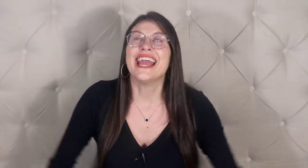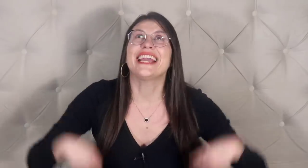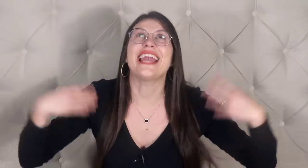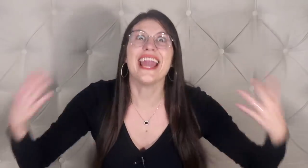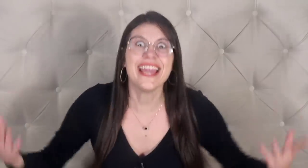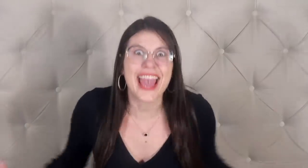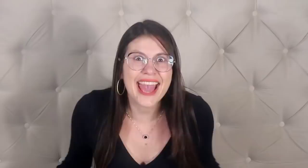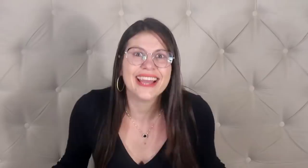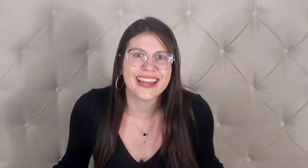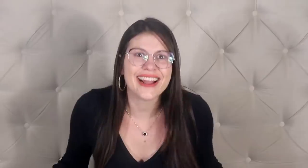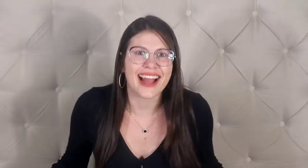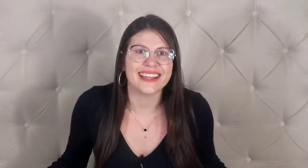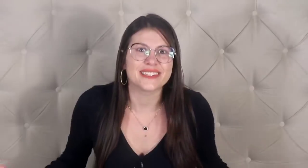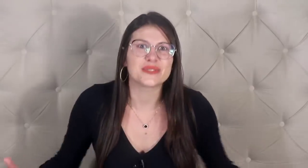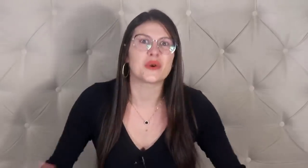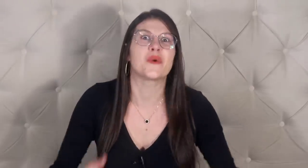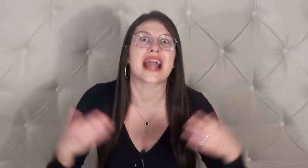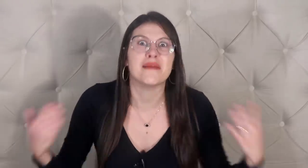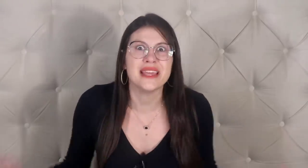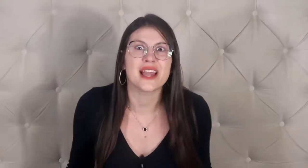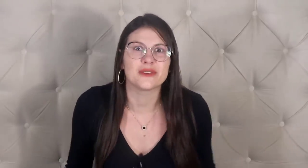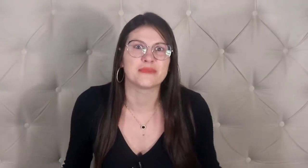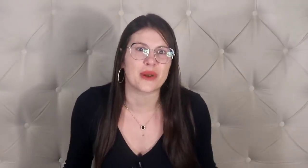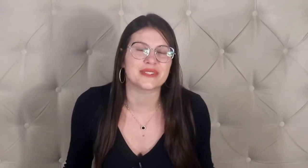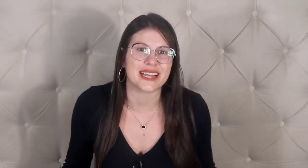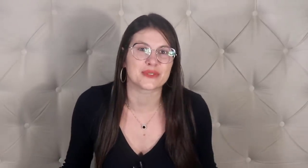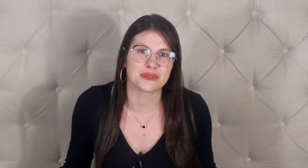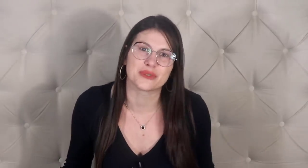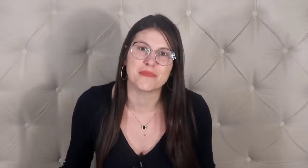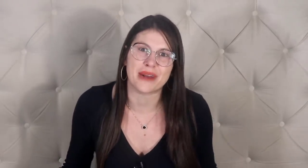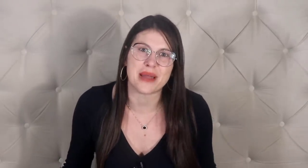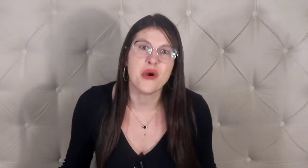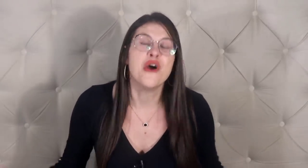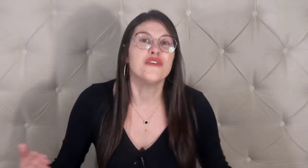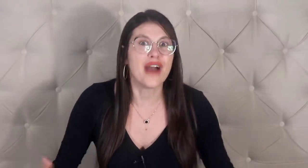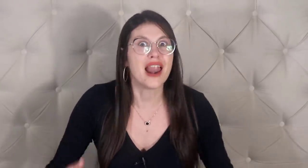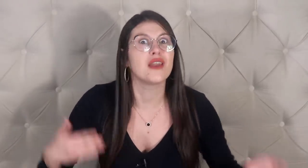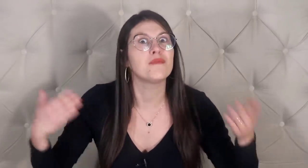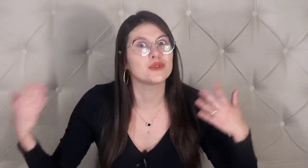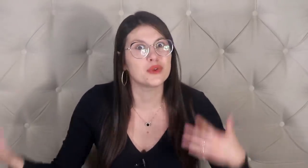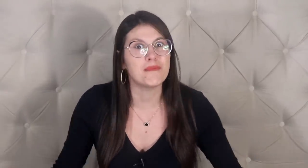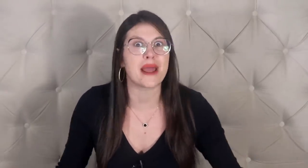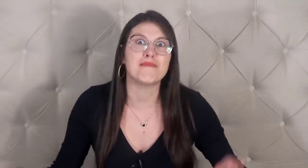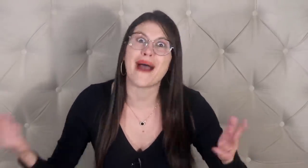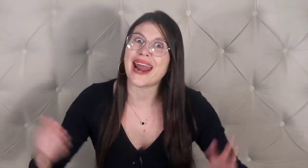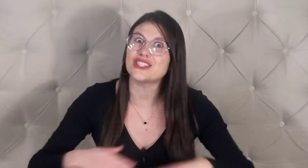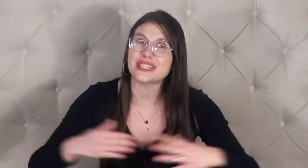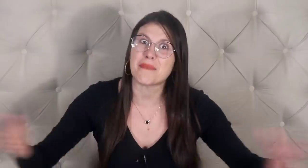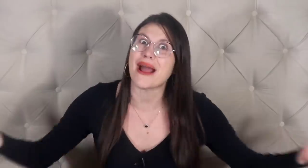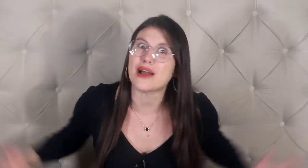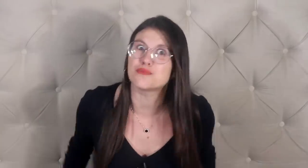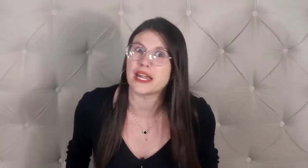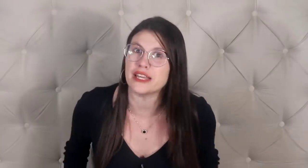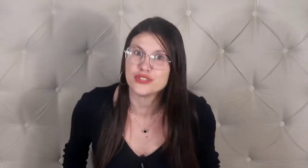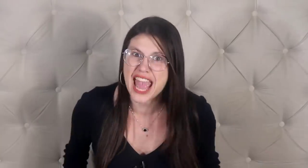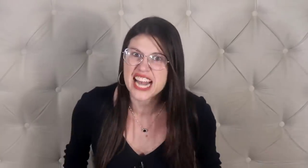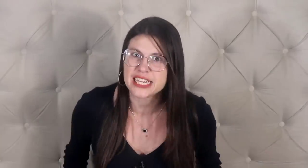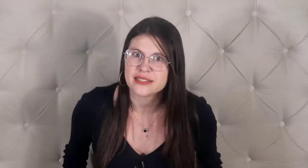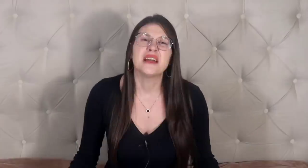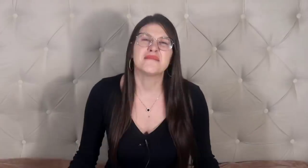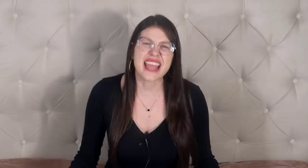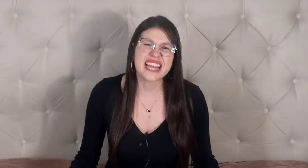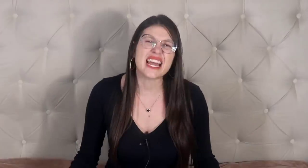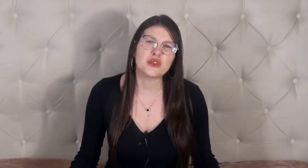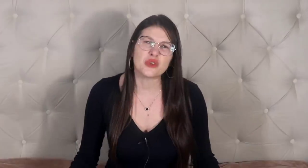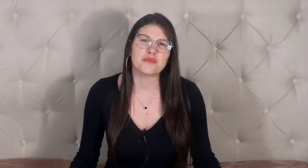né? Quem é Renan Calheiros com um caminhão de processos no Supremo falando pro Supremo parar de atrapalhar os planinhos